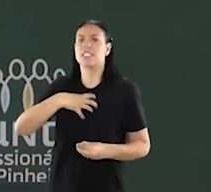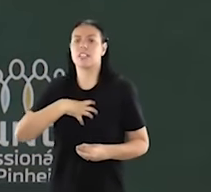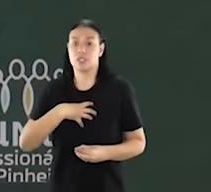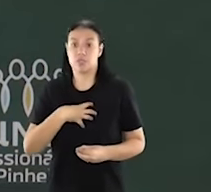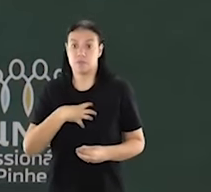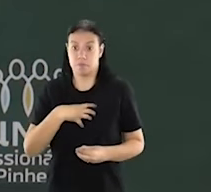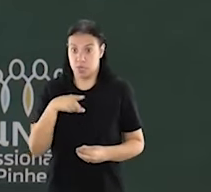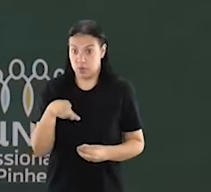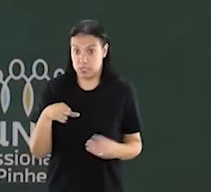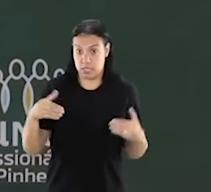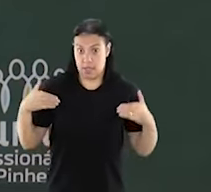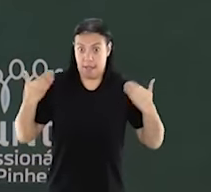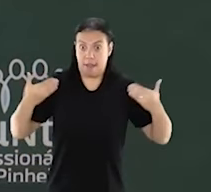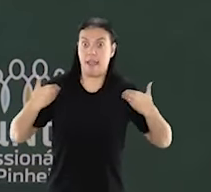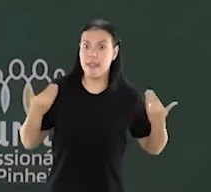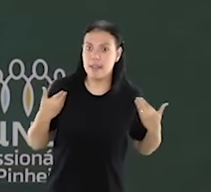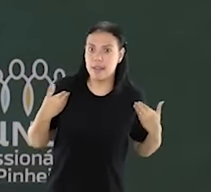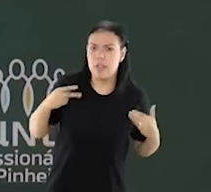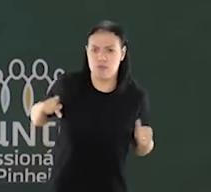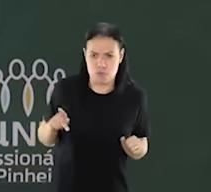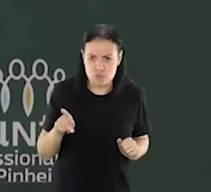Ou você continua fazendo